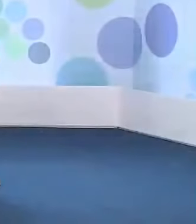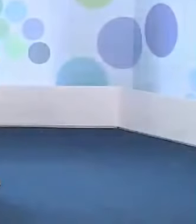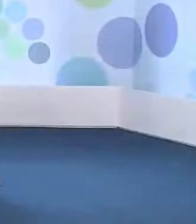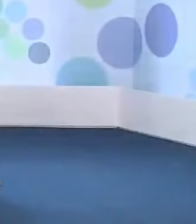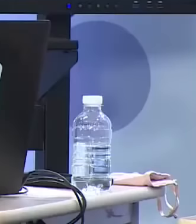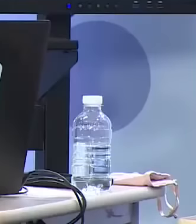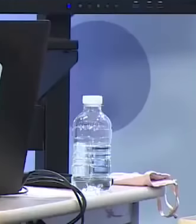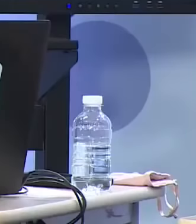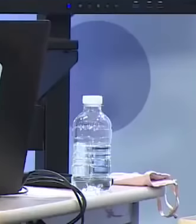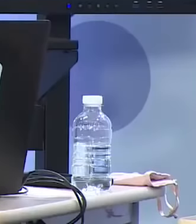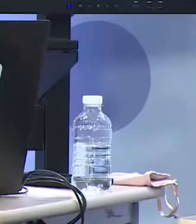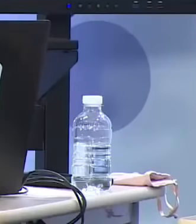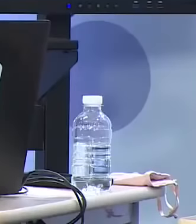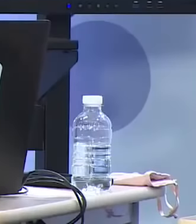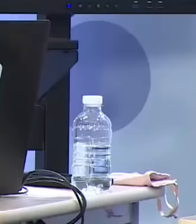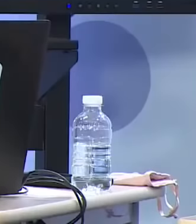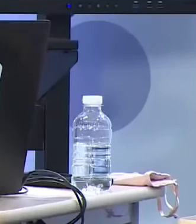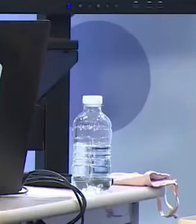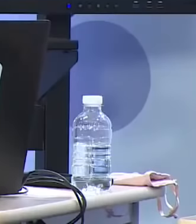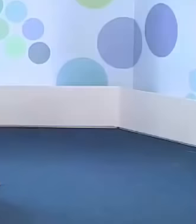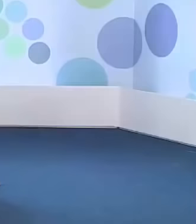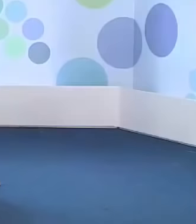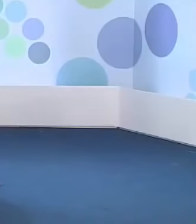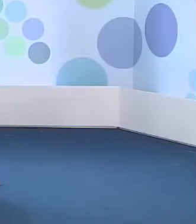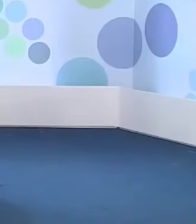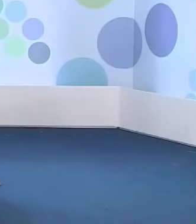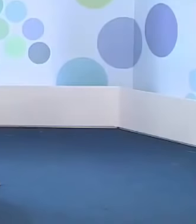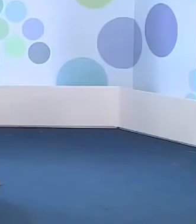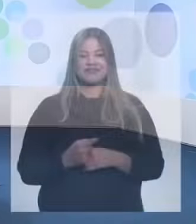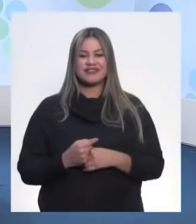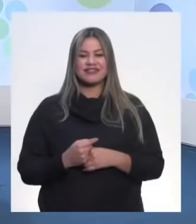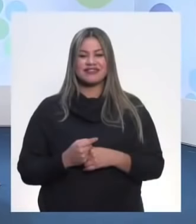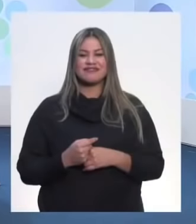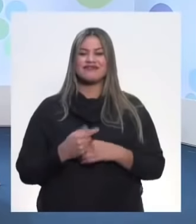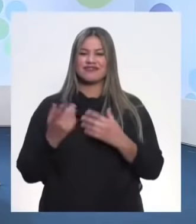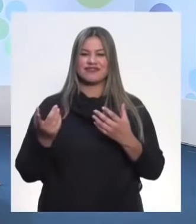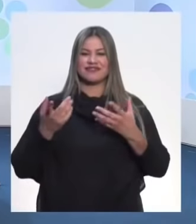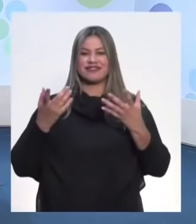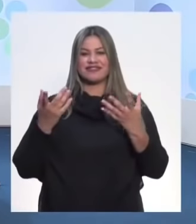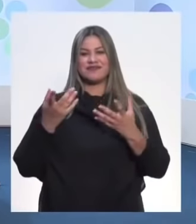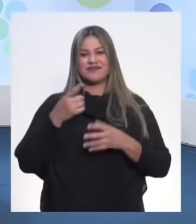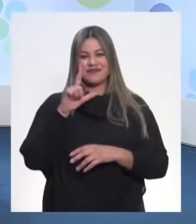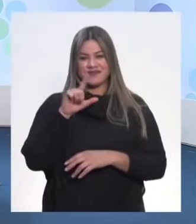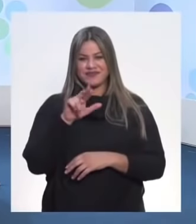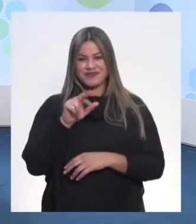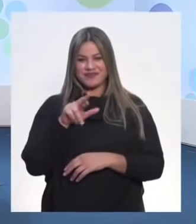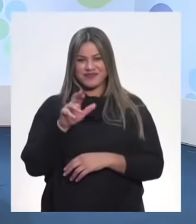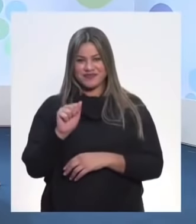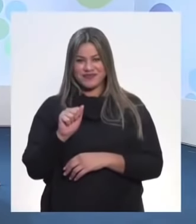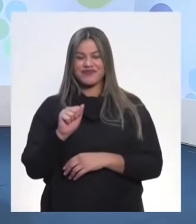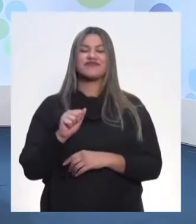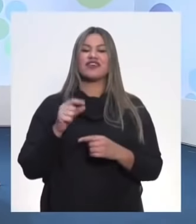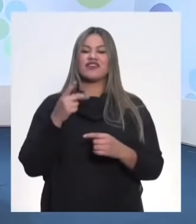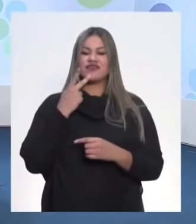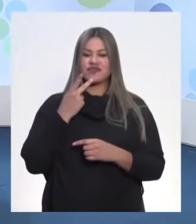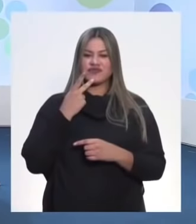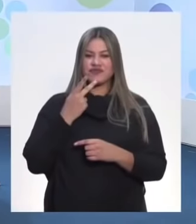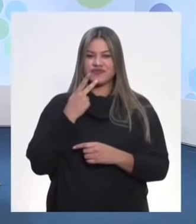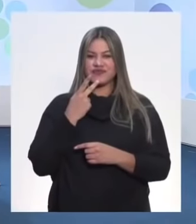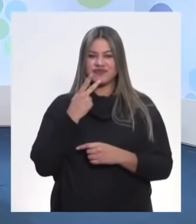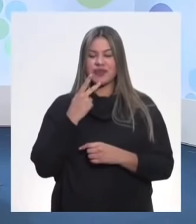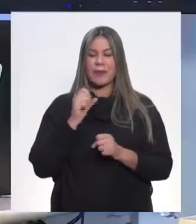E aí, André, o que eles colocaram? Olha, a Laura, a Júlia, a Laísa colocaram pandemia. Pandemia, ok.